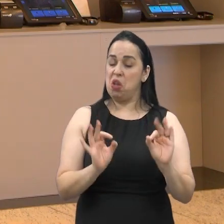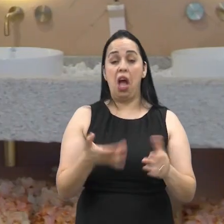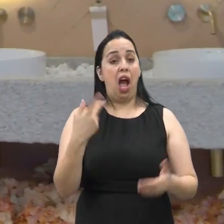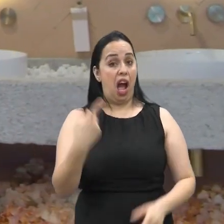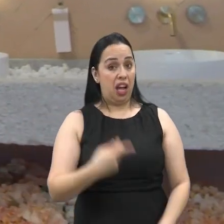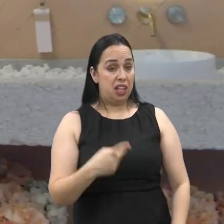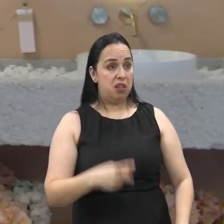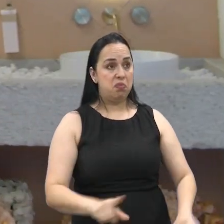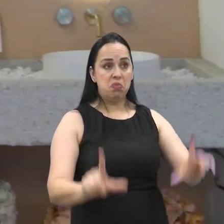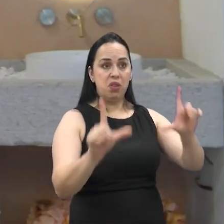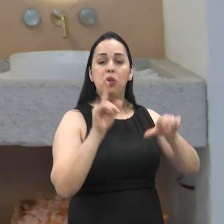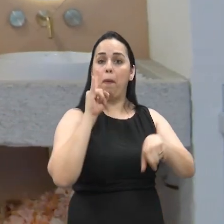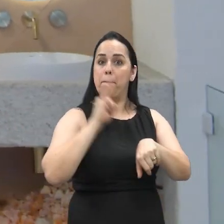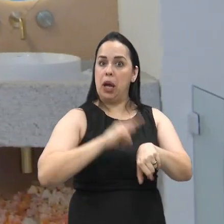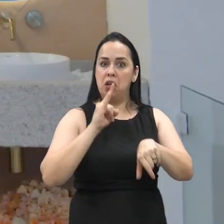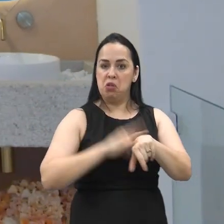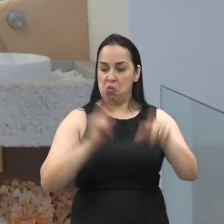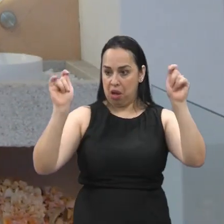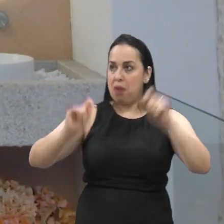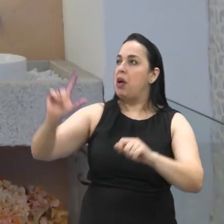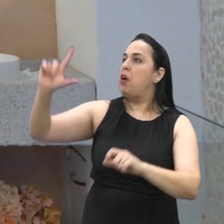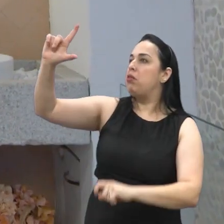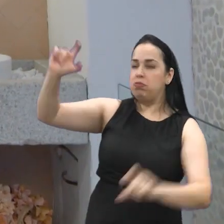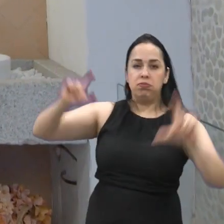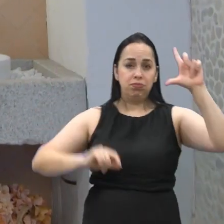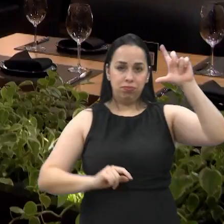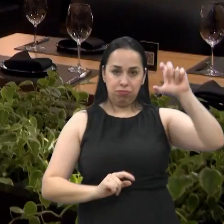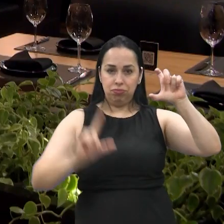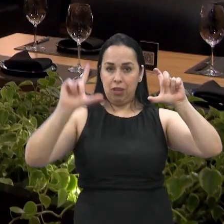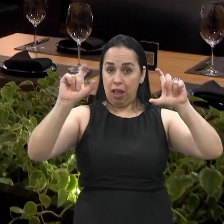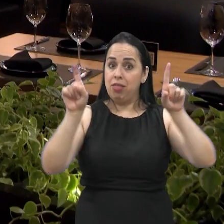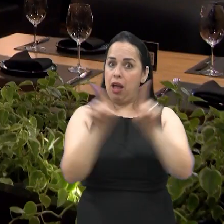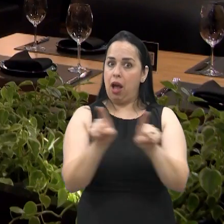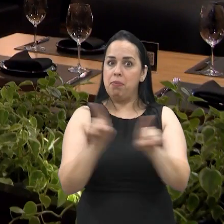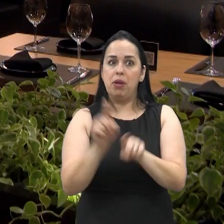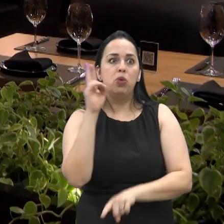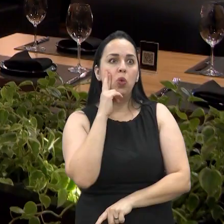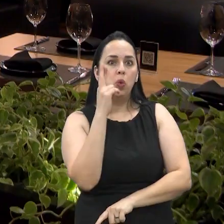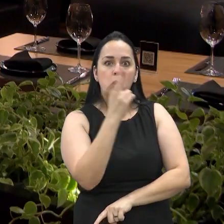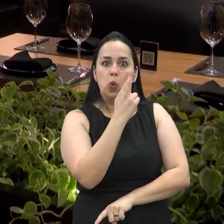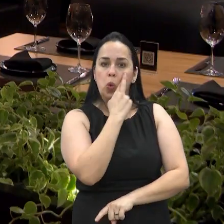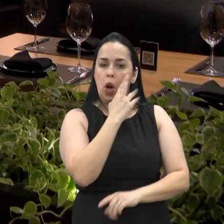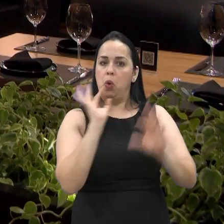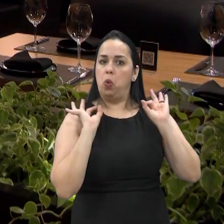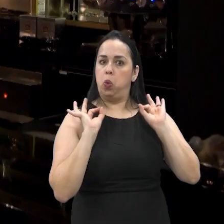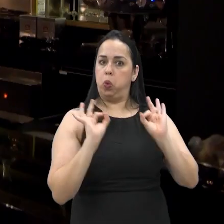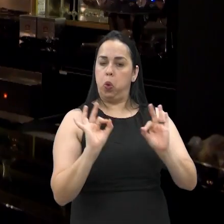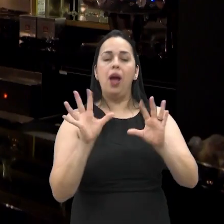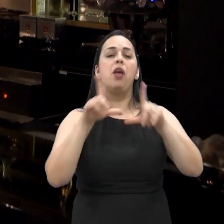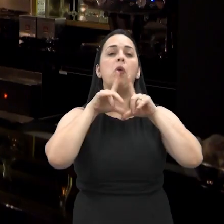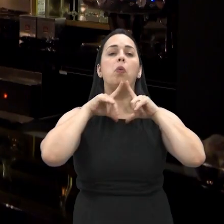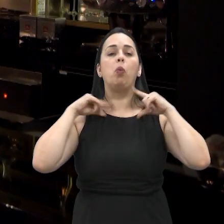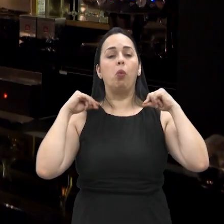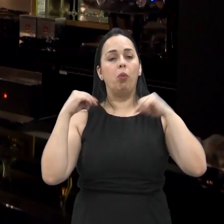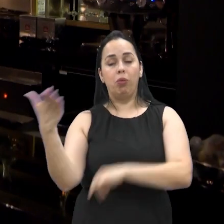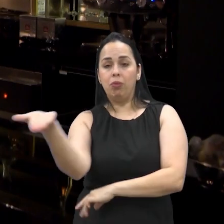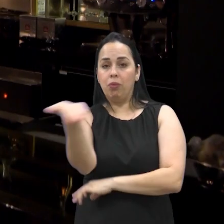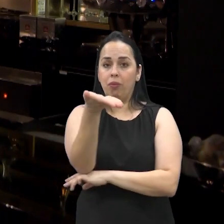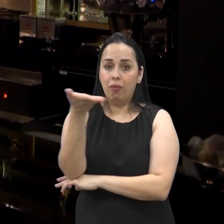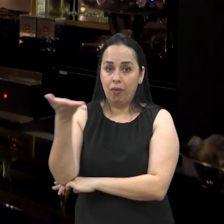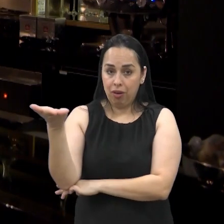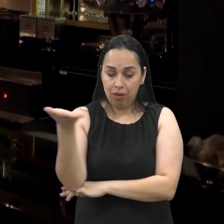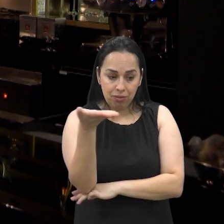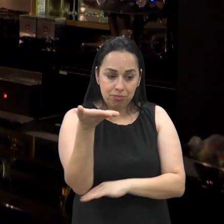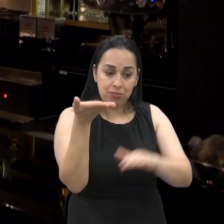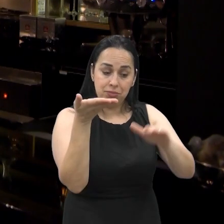Campos. Aqui, até os banheiros são instagramáveis. O local conta ainda com restaurante e até garçom para levar os pedidos